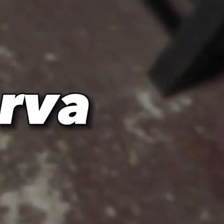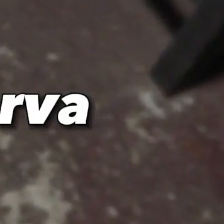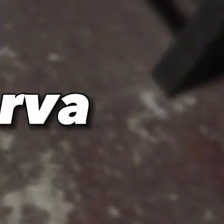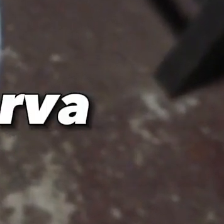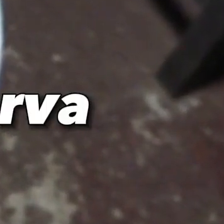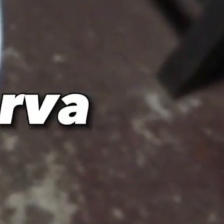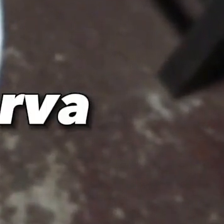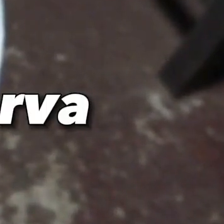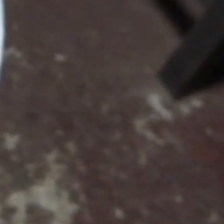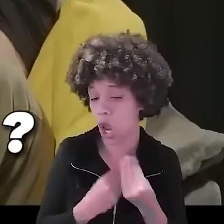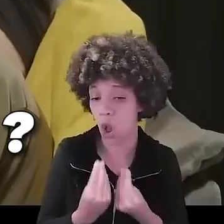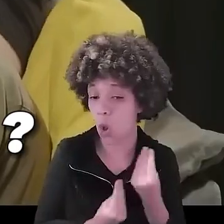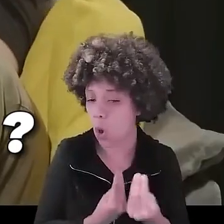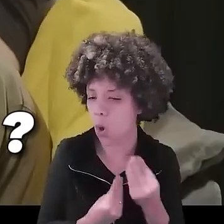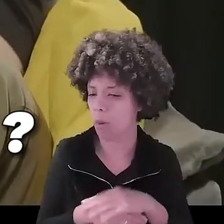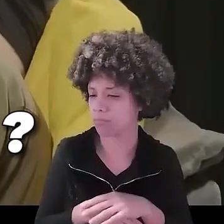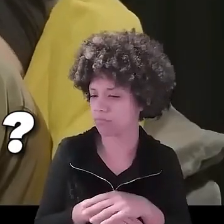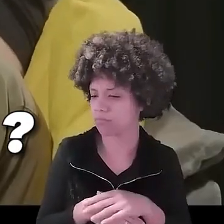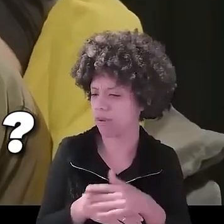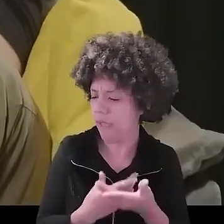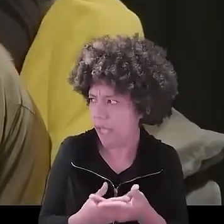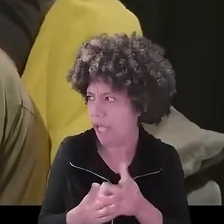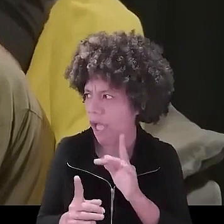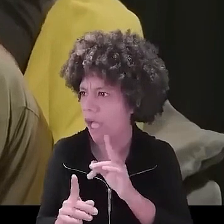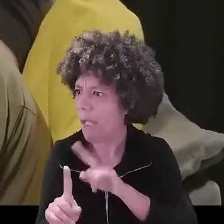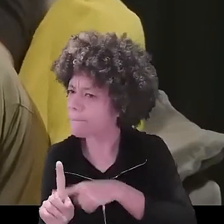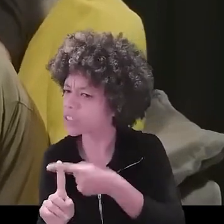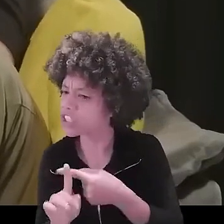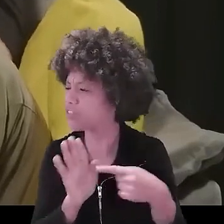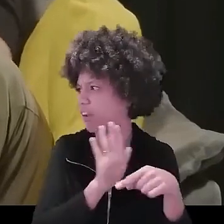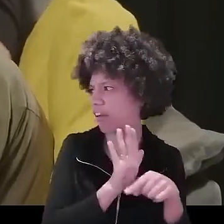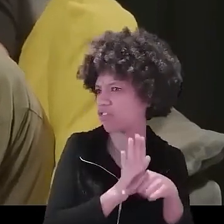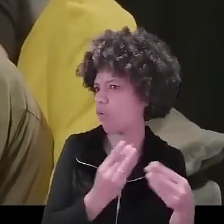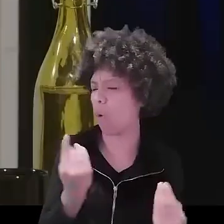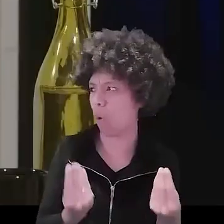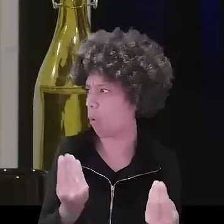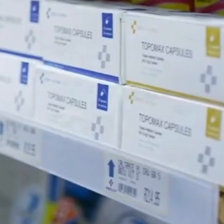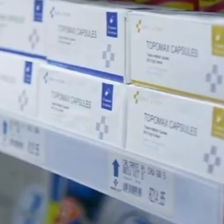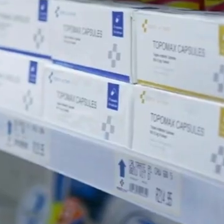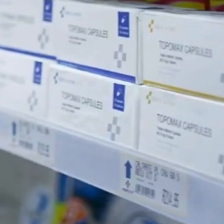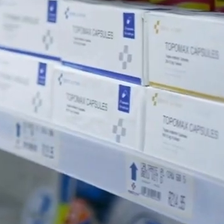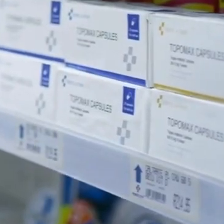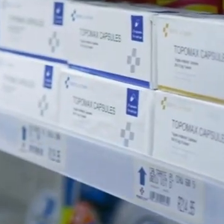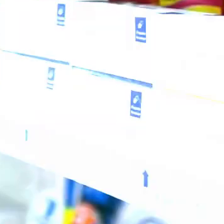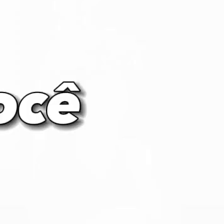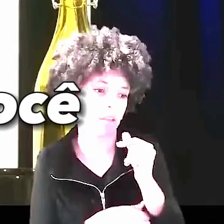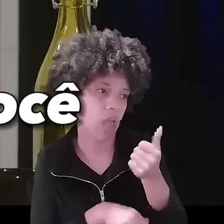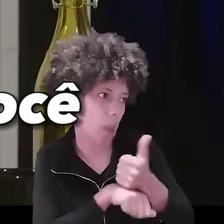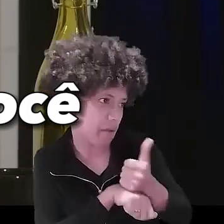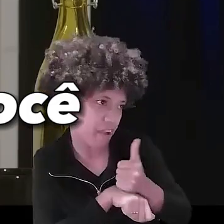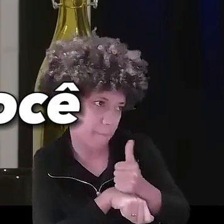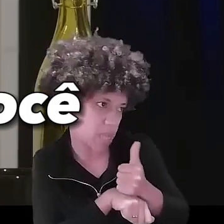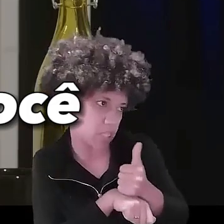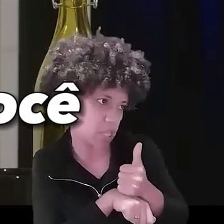é dita como uma erva natural. Como que isso pode afetar? É positivo? É negativo? Cara, Sua opinião. assim, a maconha ela é uma grande farmácia.